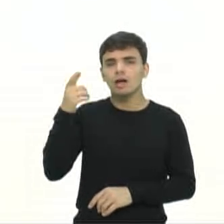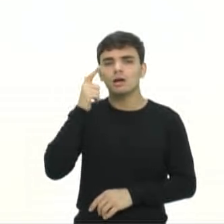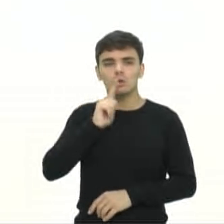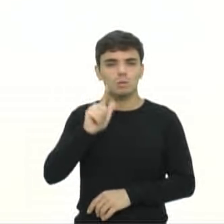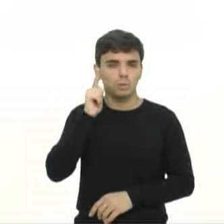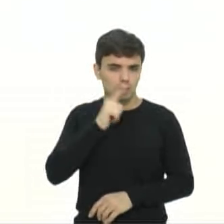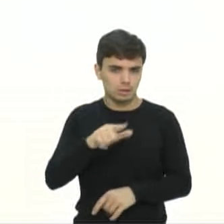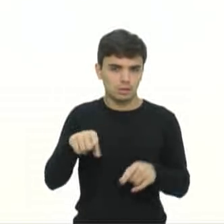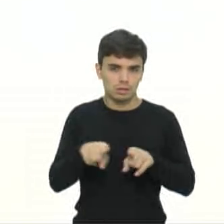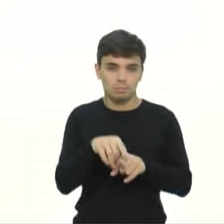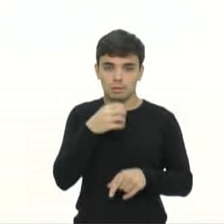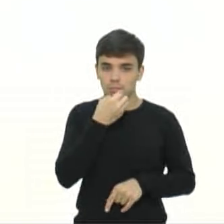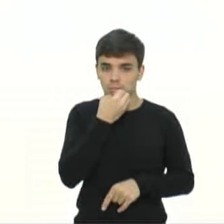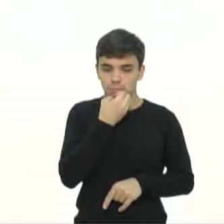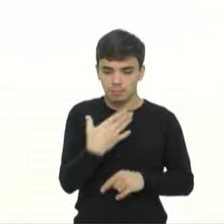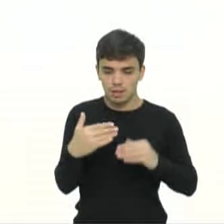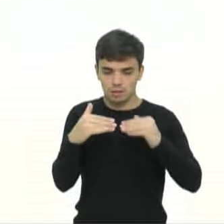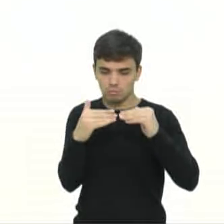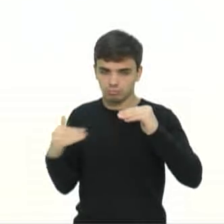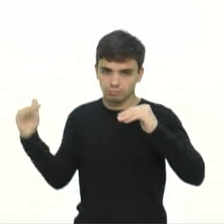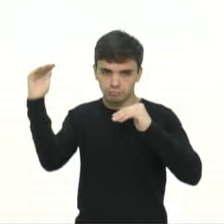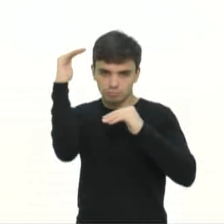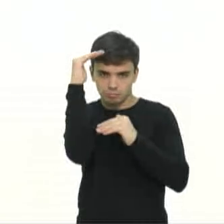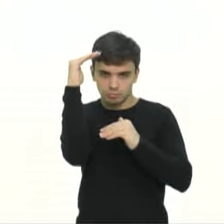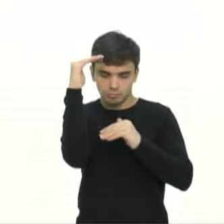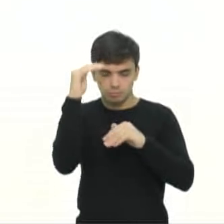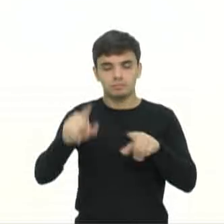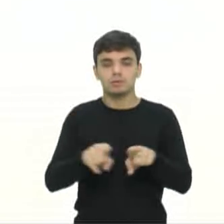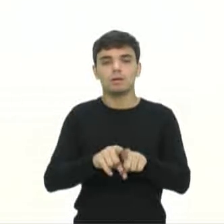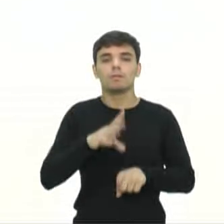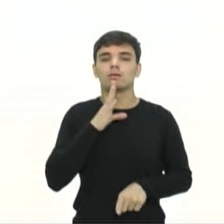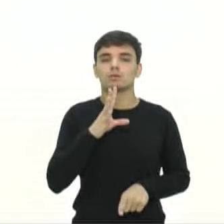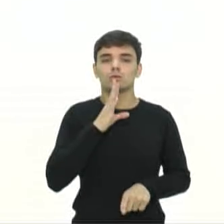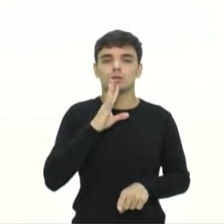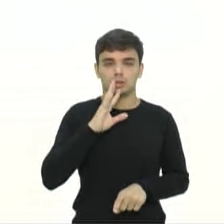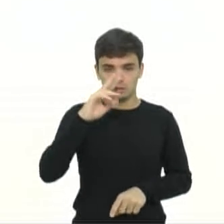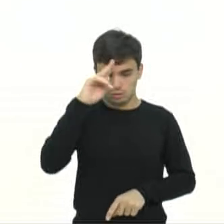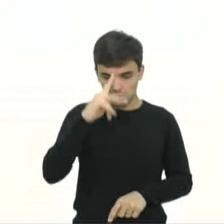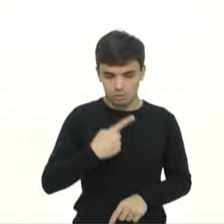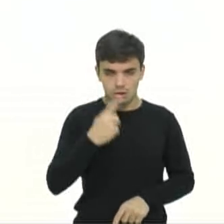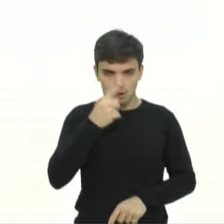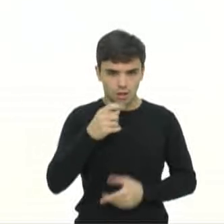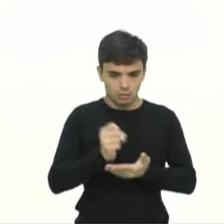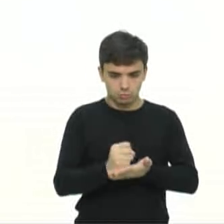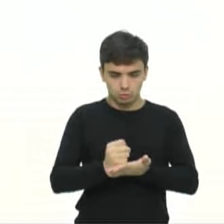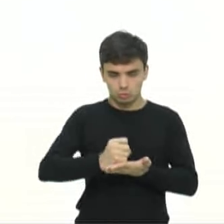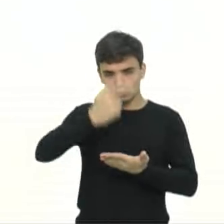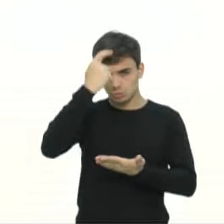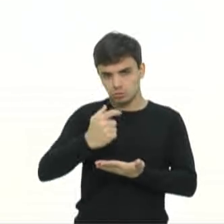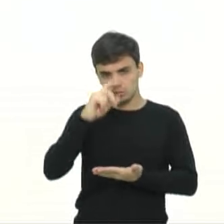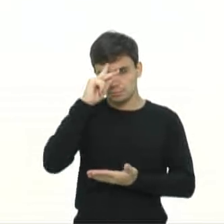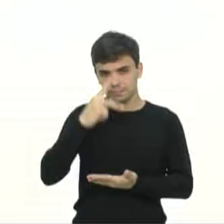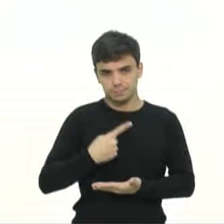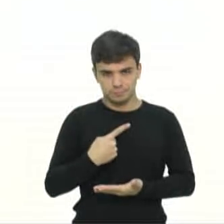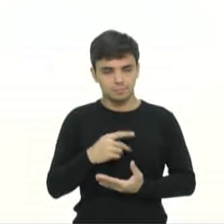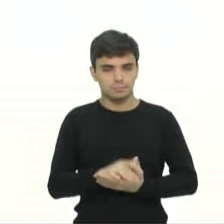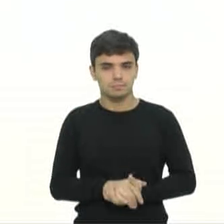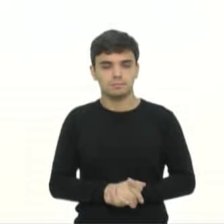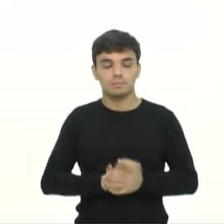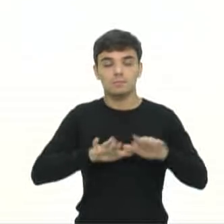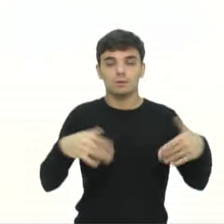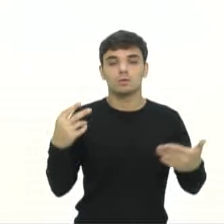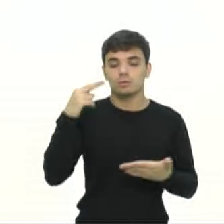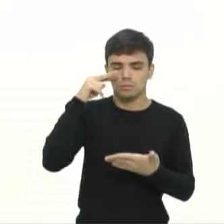deve estar acima de tudo. Conhecer-se é dominar-se e dominar-se é triunfar. Quando verificares